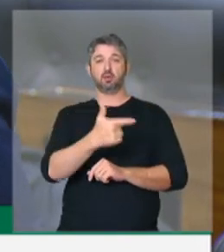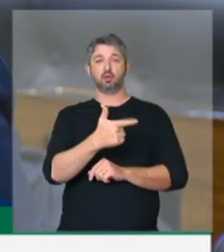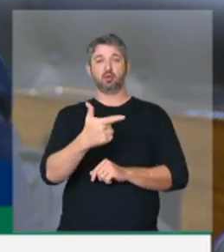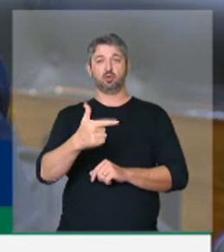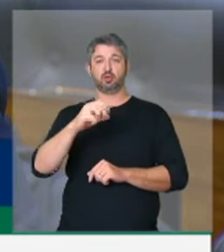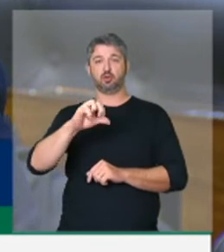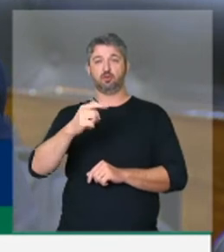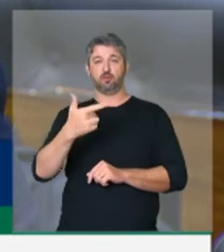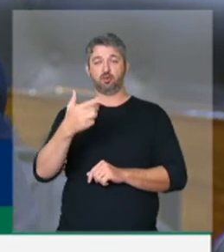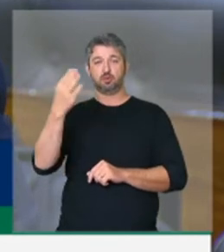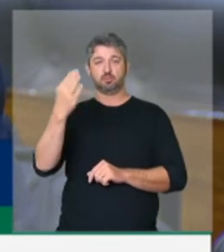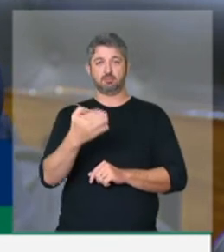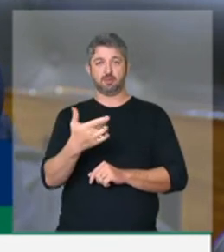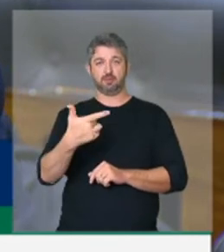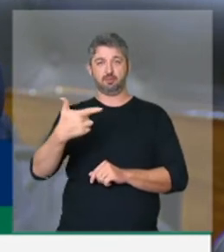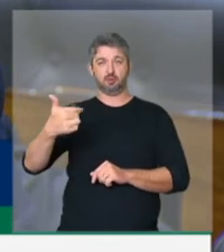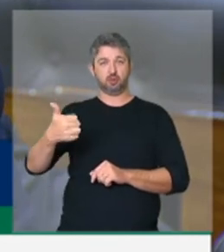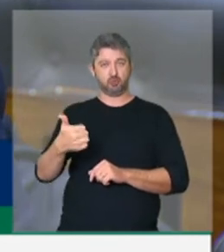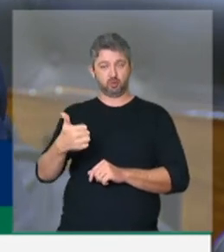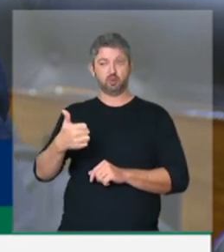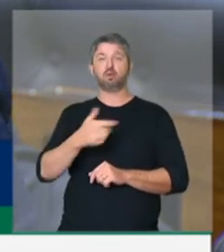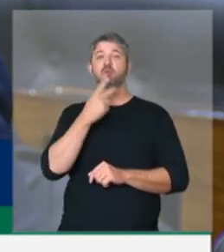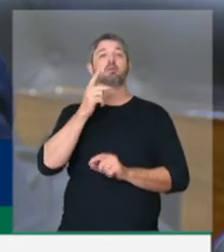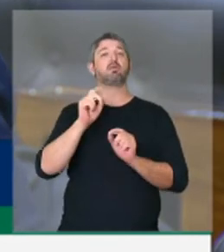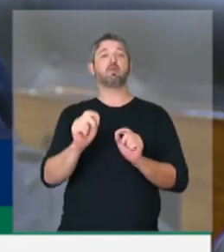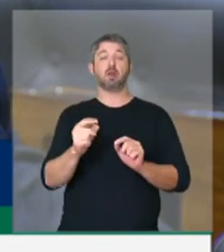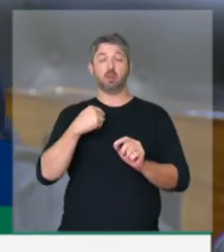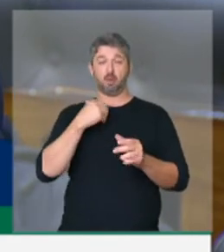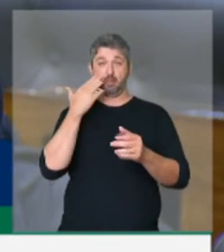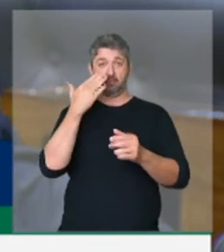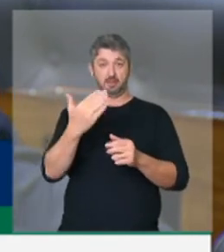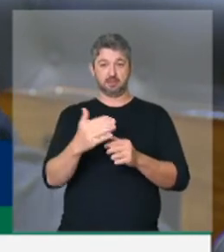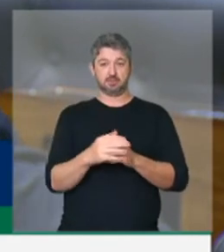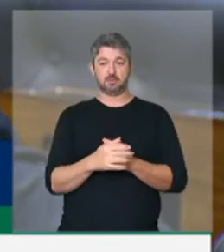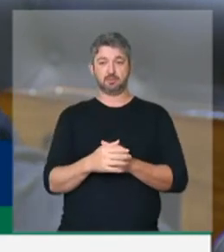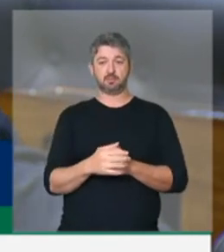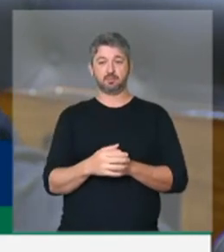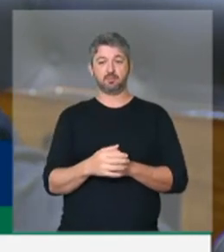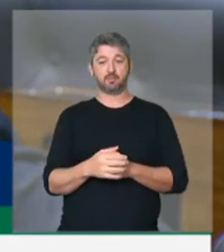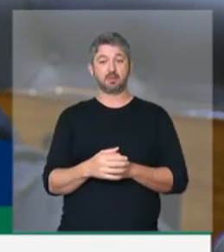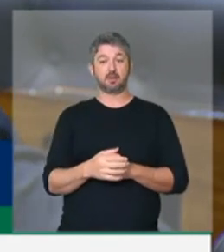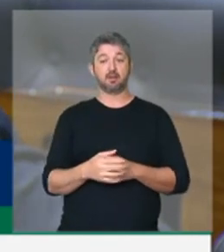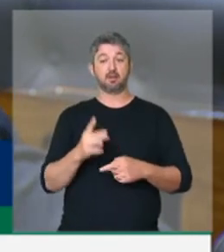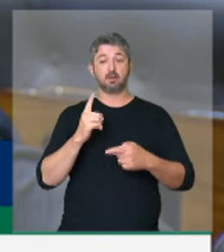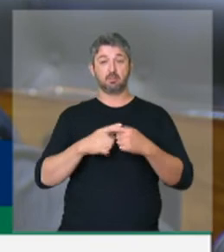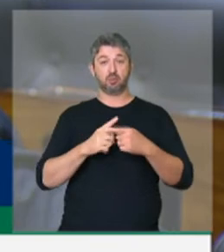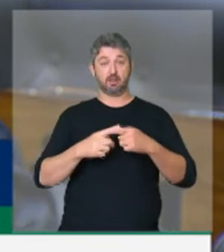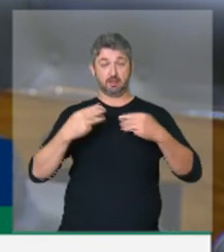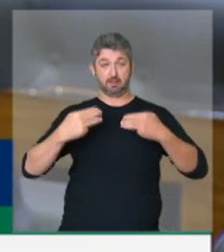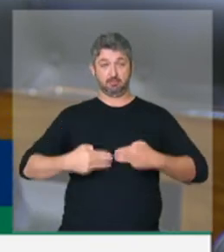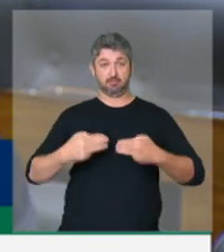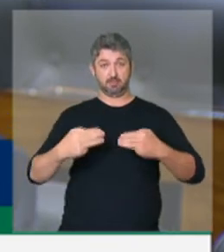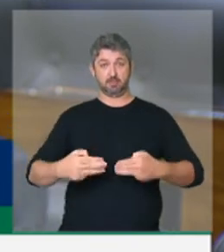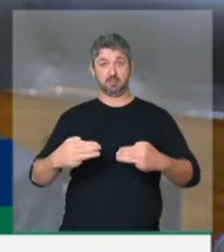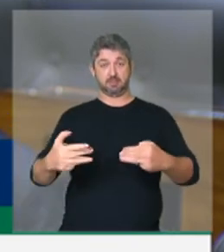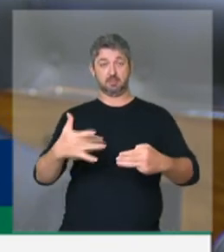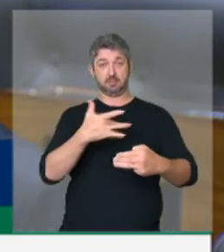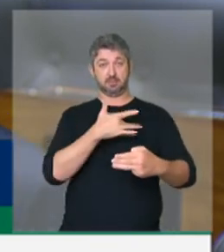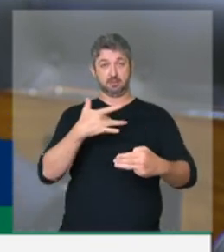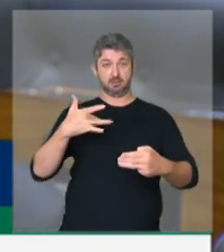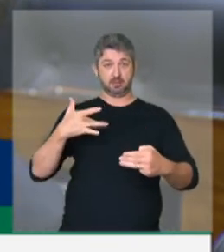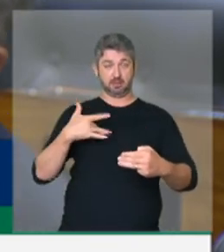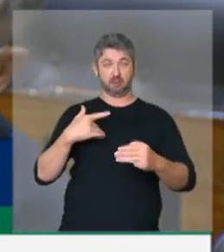de 2021 que apresentei. O Ministério da Saúde, através de